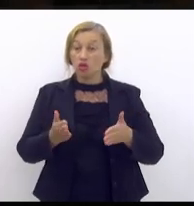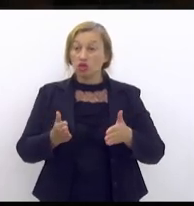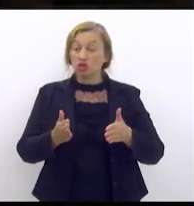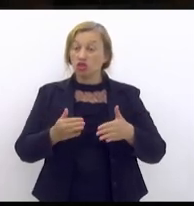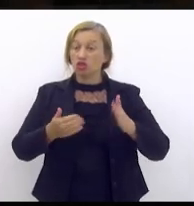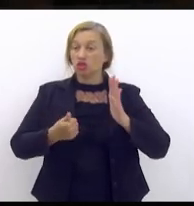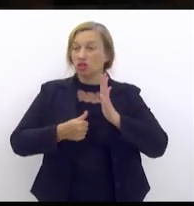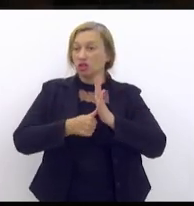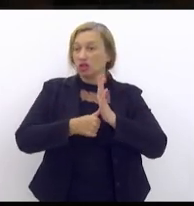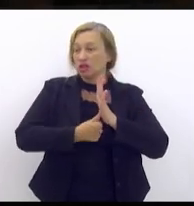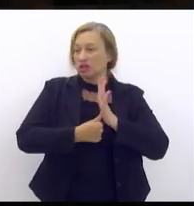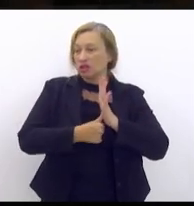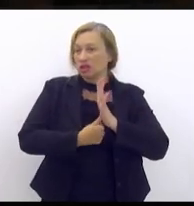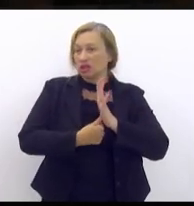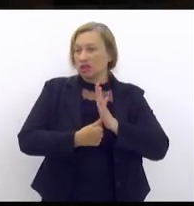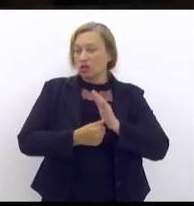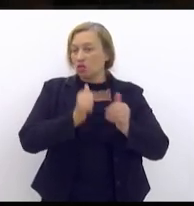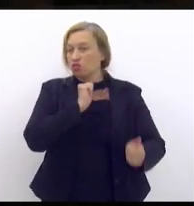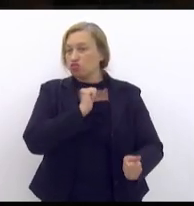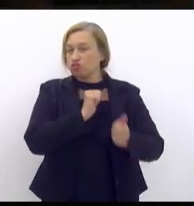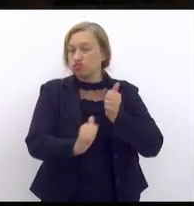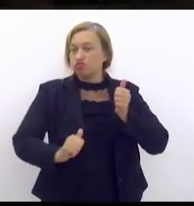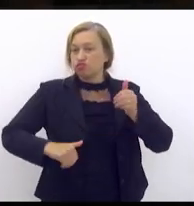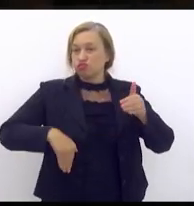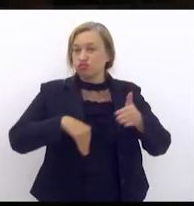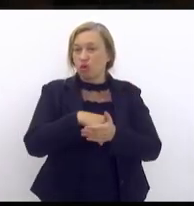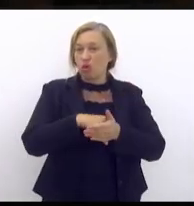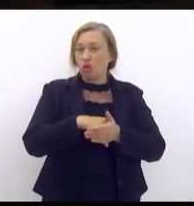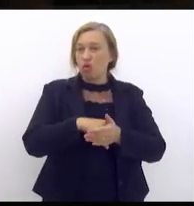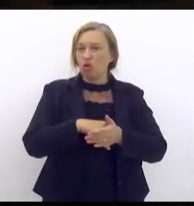seleção brasileira contra a Colômbia,